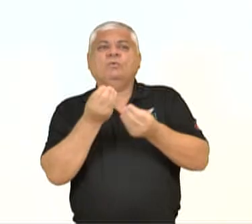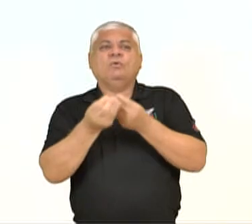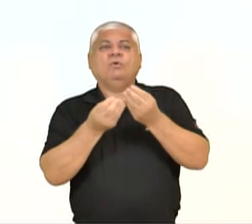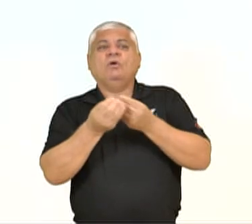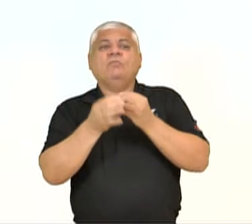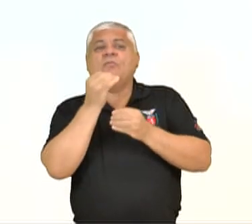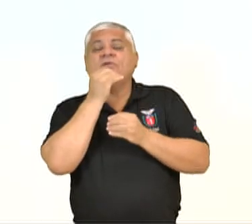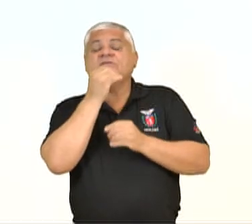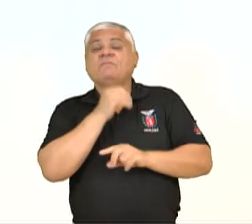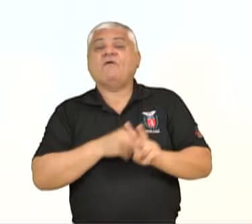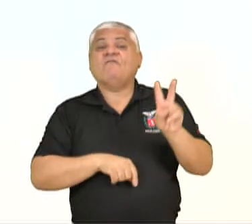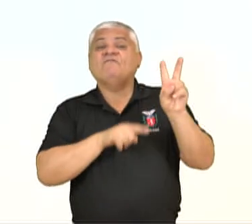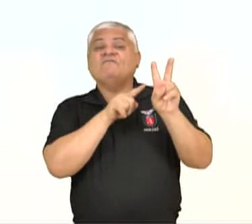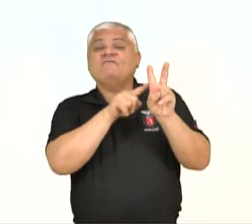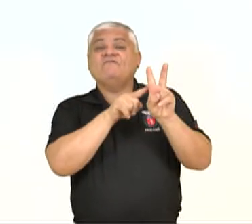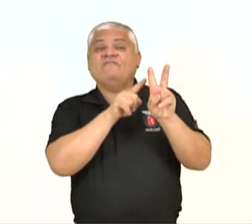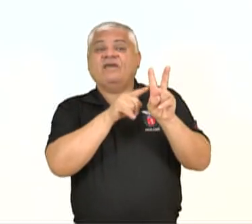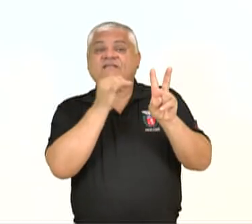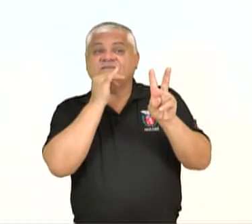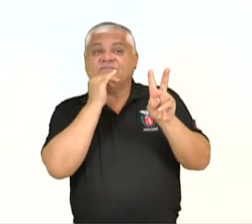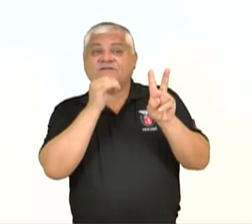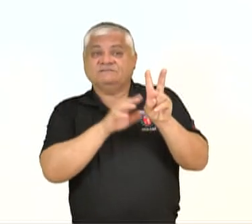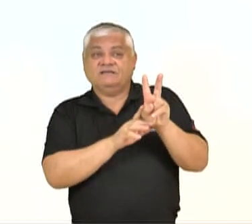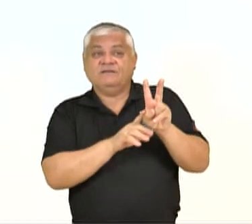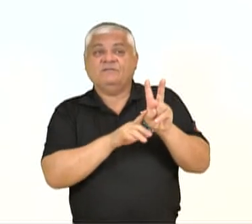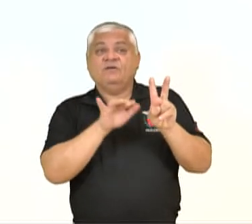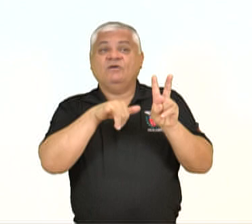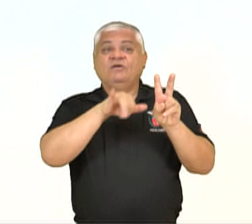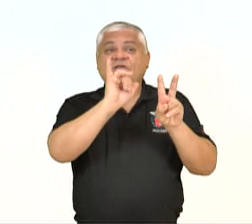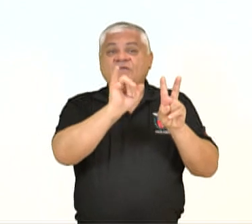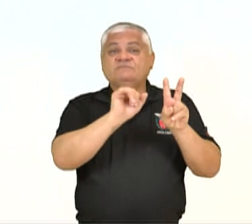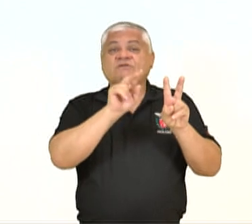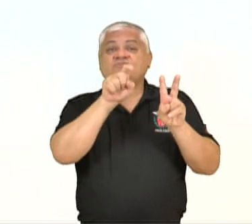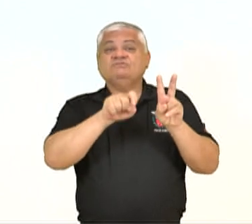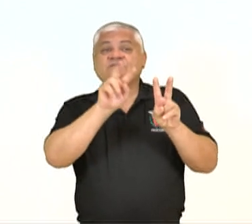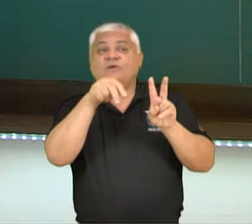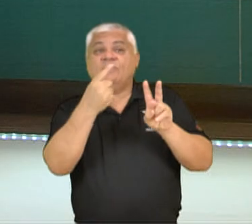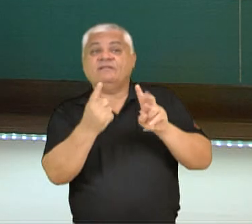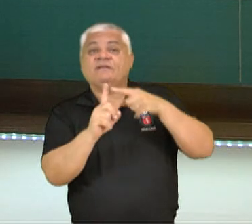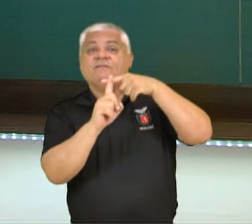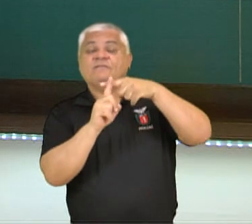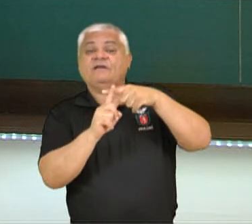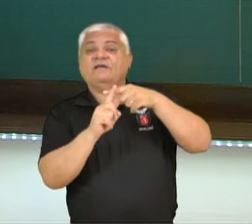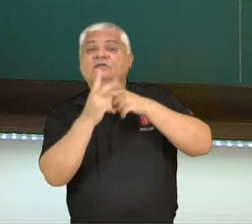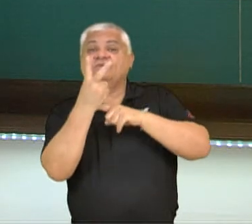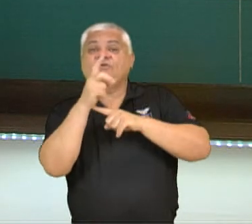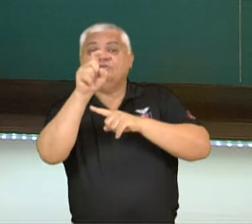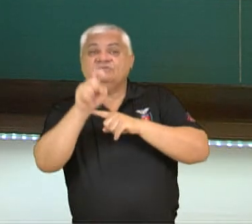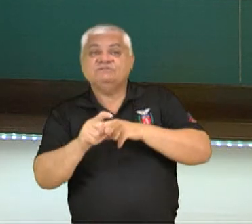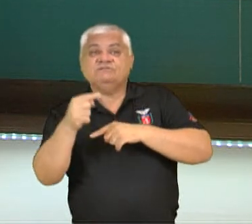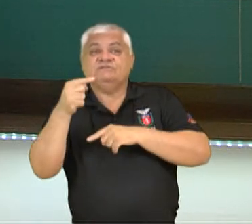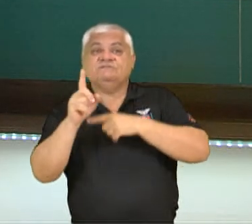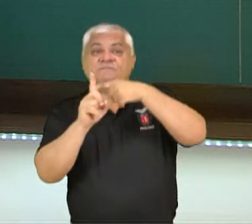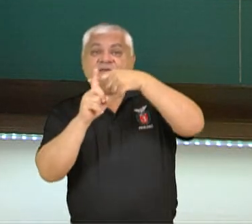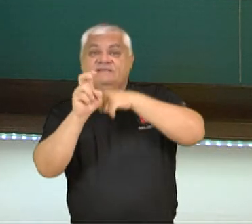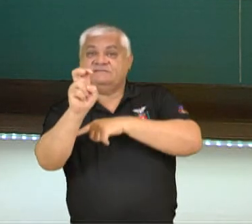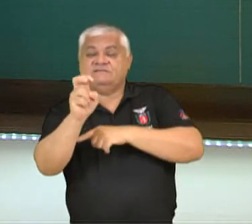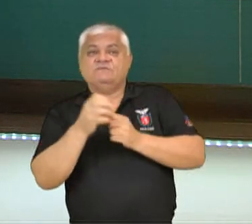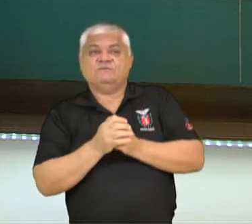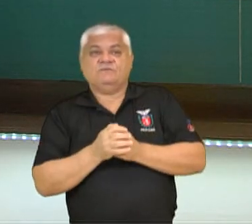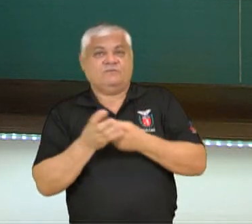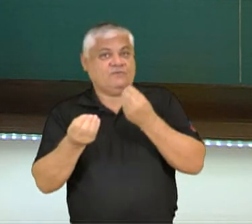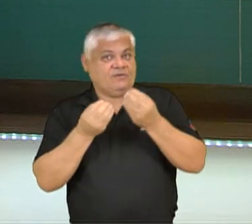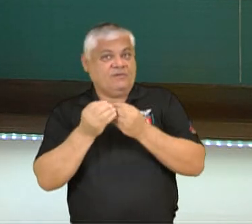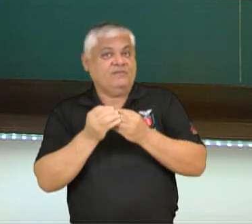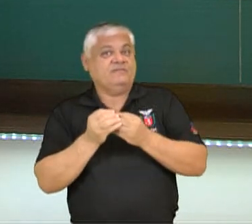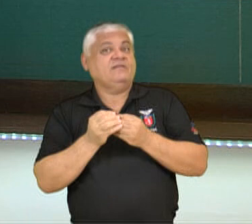vértice da parábola y igual a x ao quadrado menos 2x mais 5? Lembre dessa nova relação, em que o